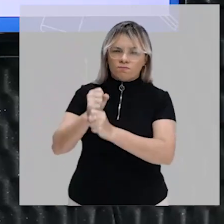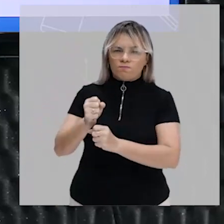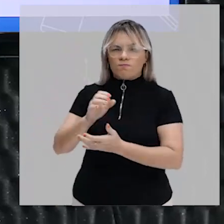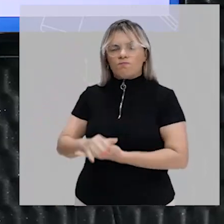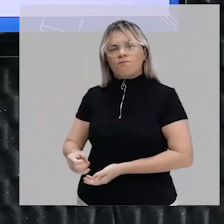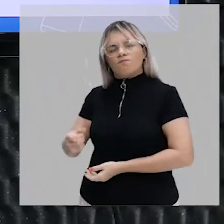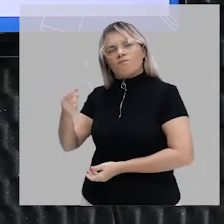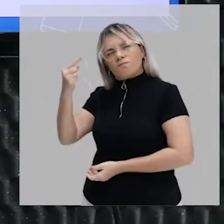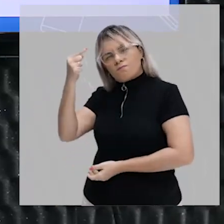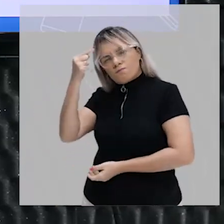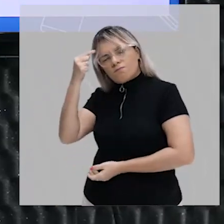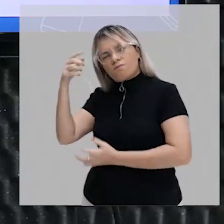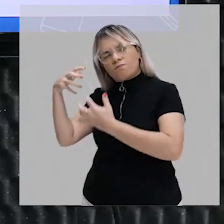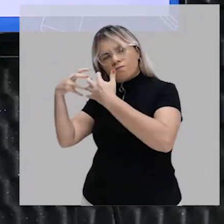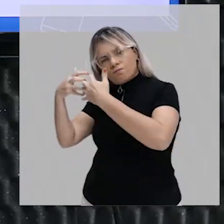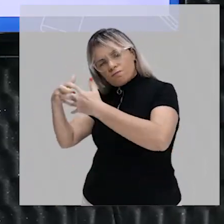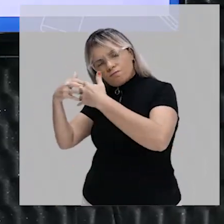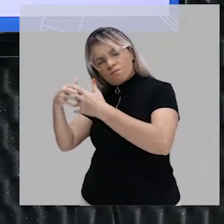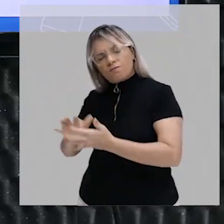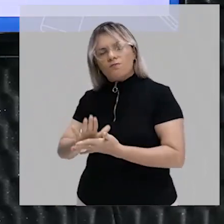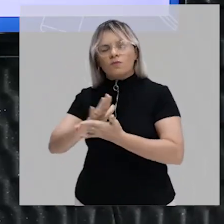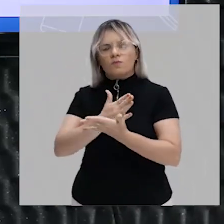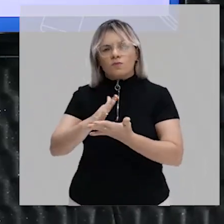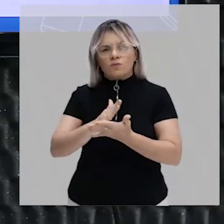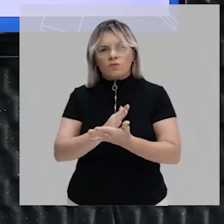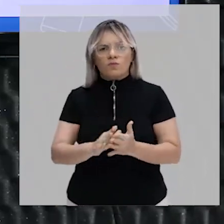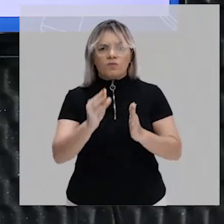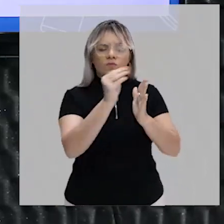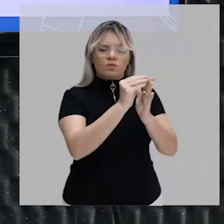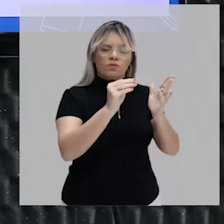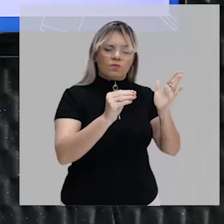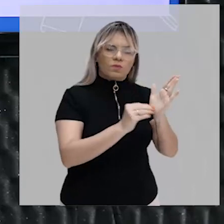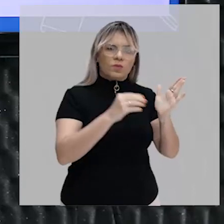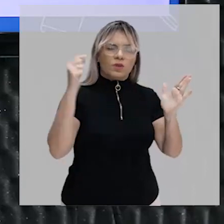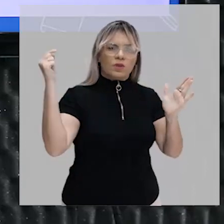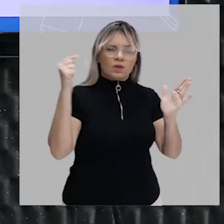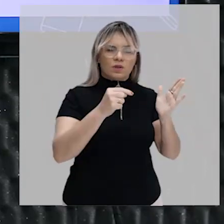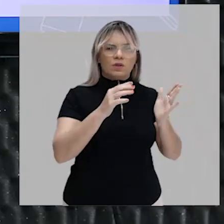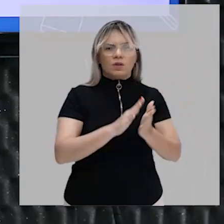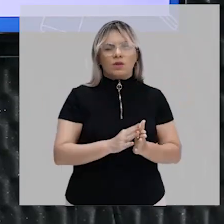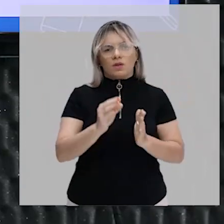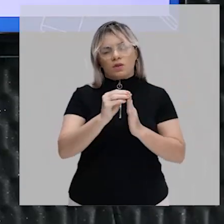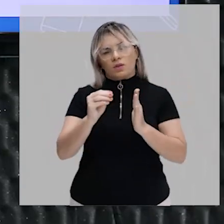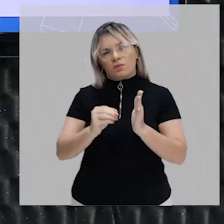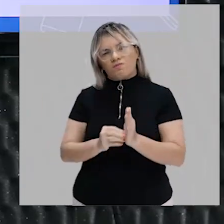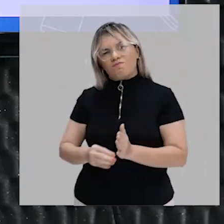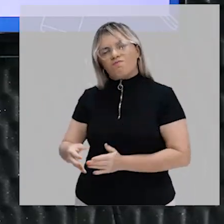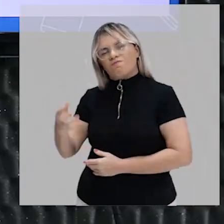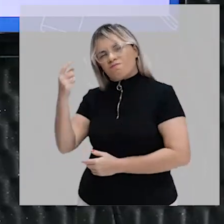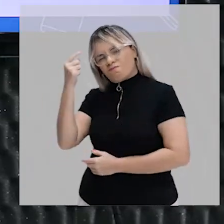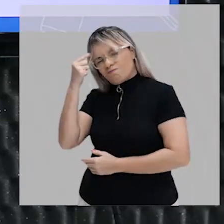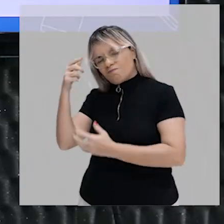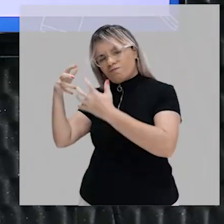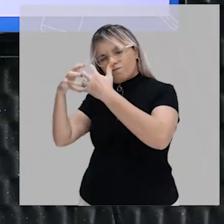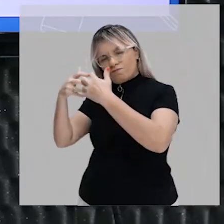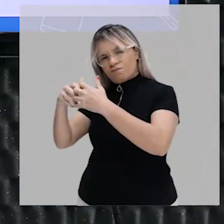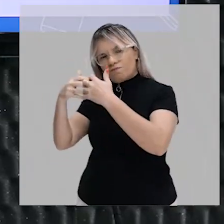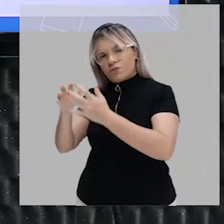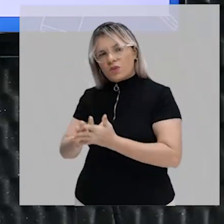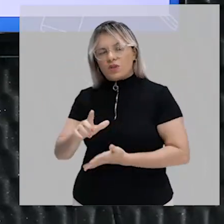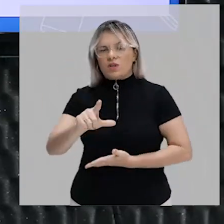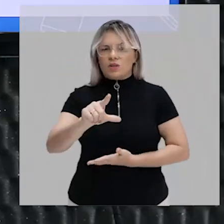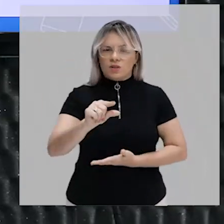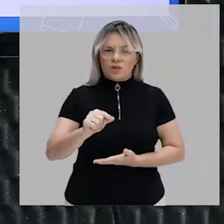raciocínio que a gente já vem falando ao longo de algumas aulas, que é o quê, Renata? É aquele raciocínio que diz que você tem que optar